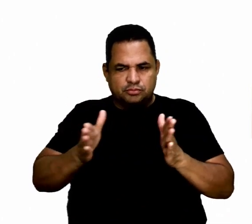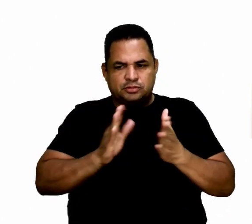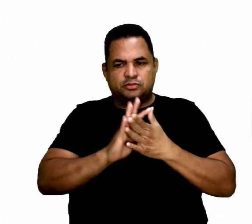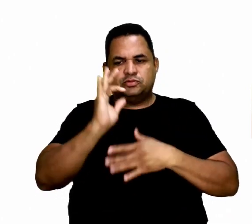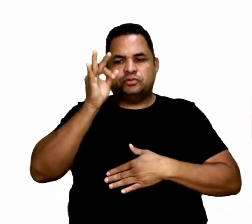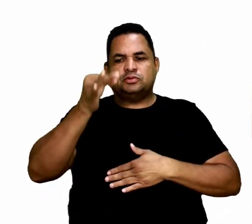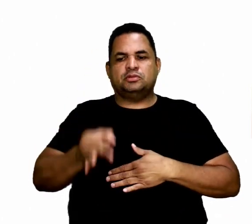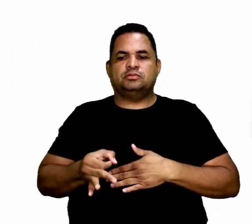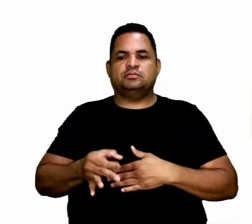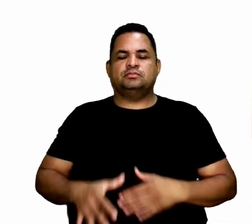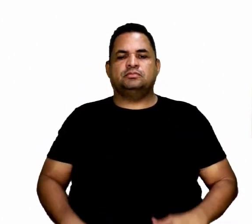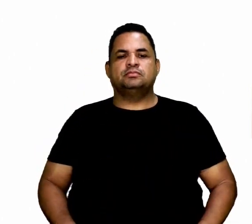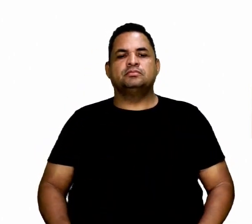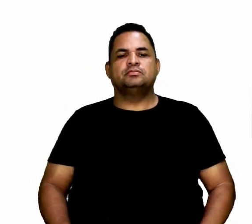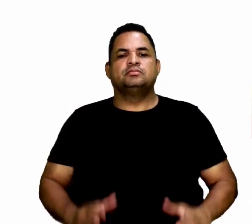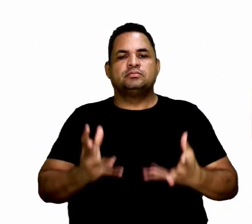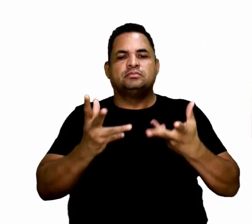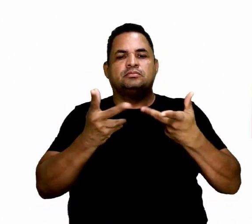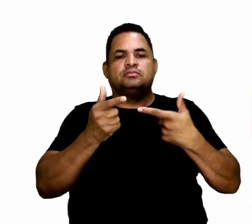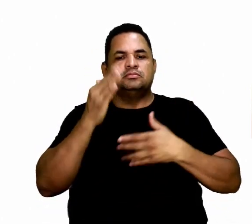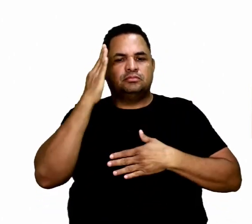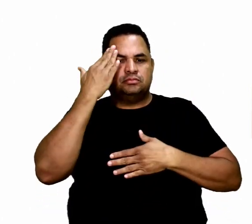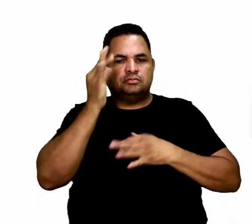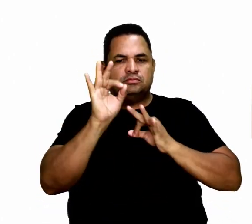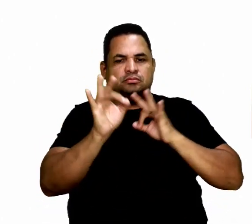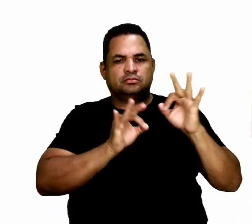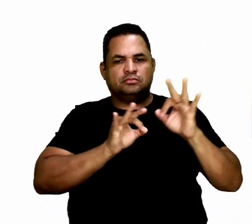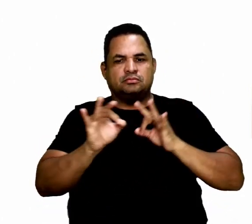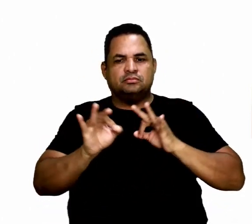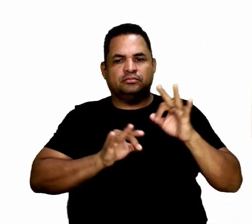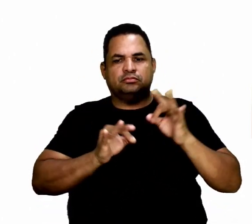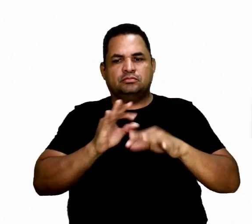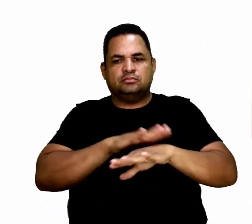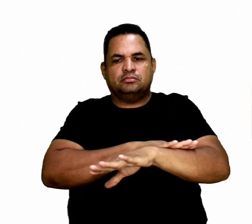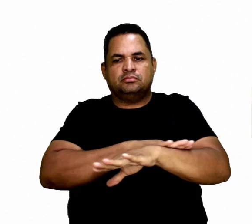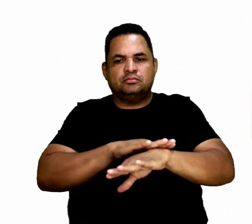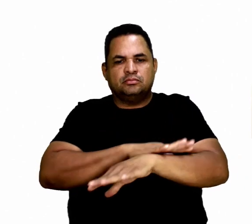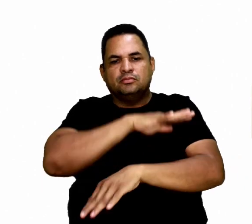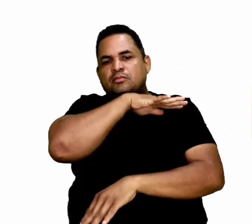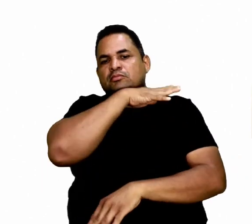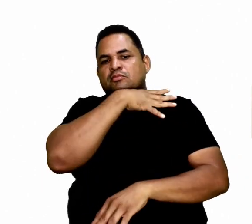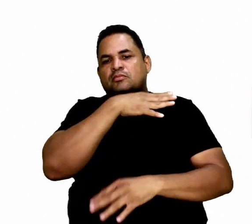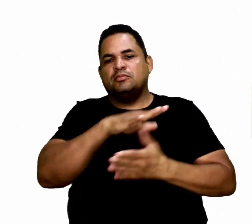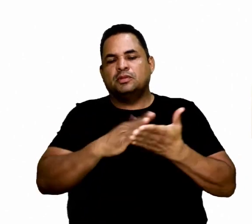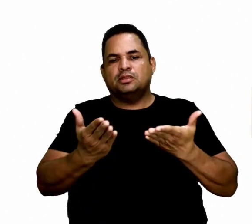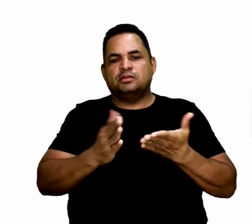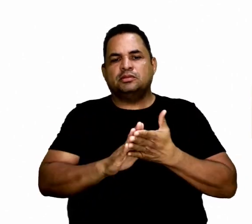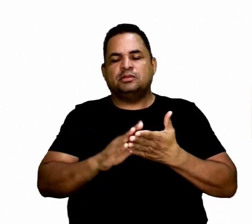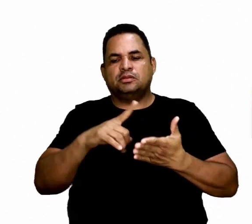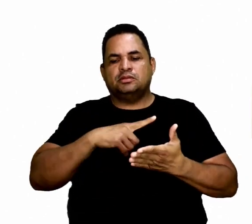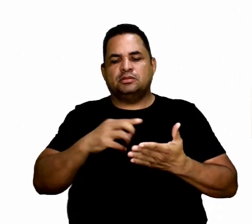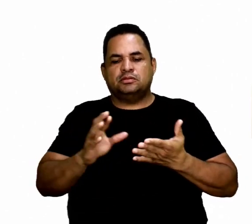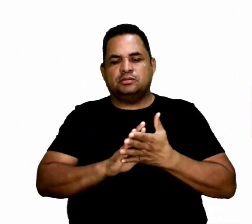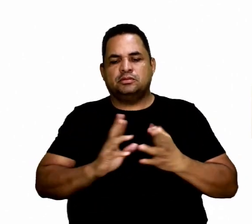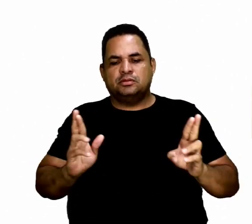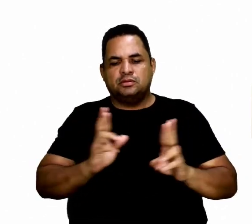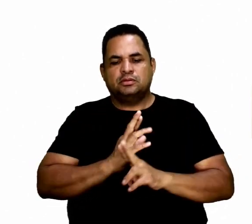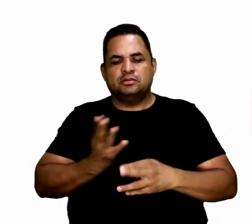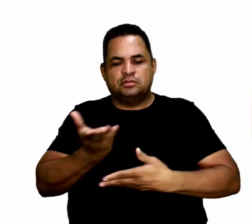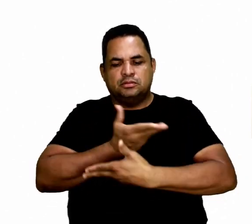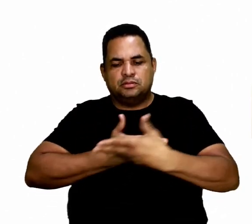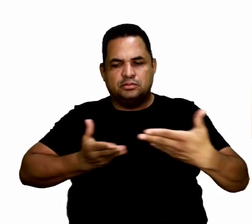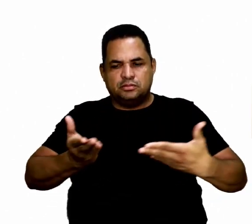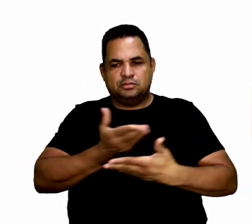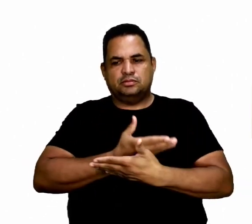adequados. Então, habilidades. Entender a morfofisiologia dos tecidos animais, compreendendo suas